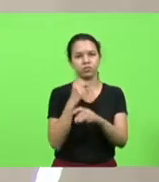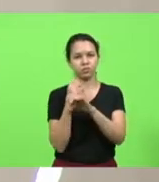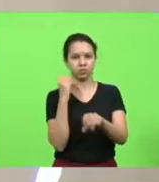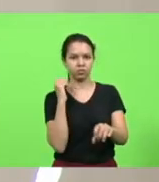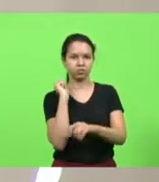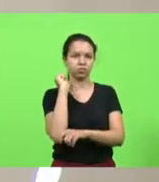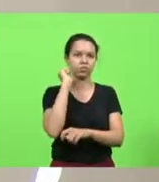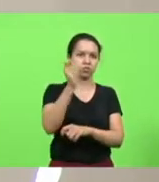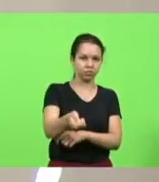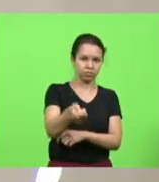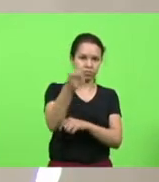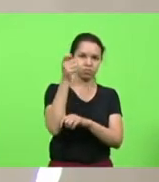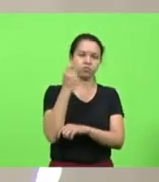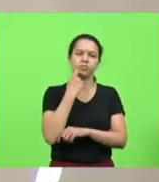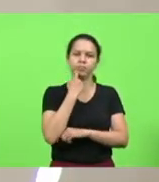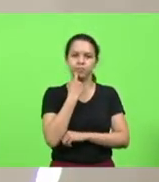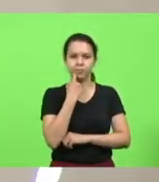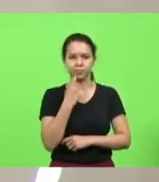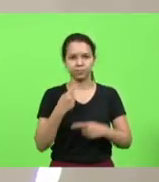em discussão.